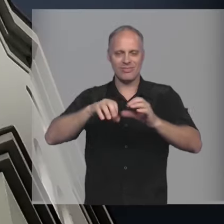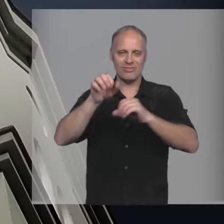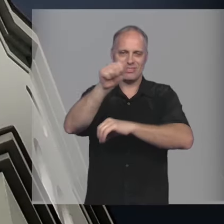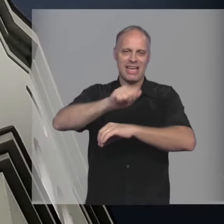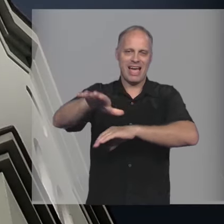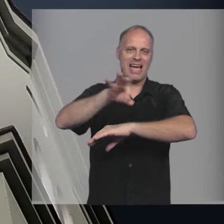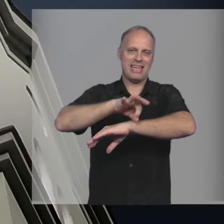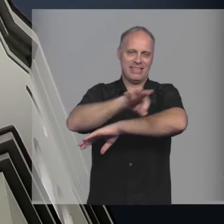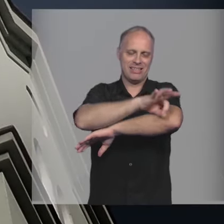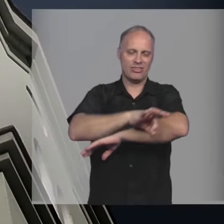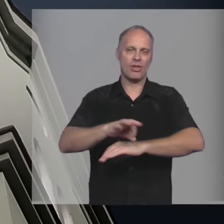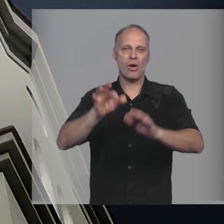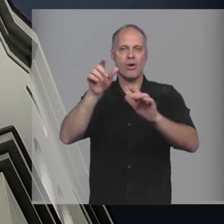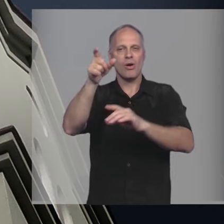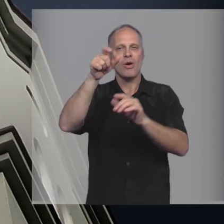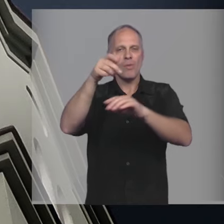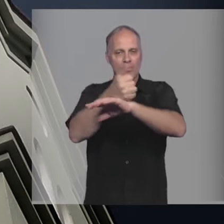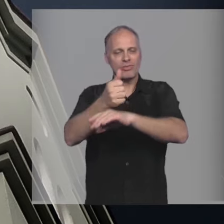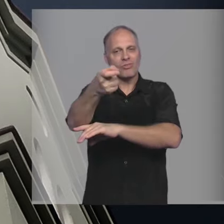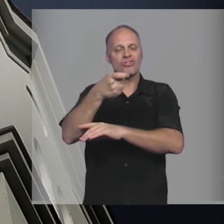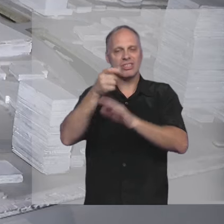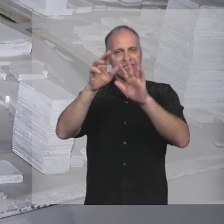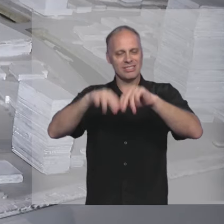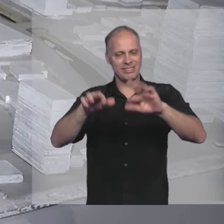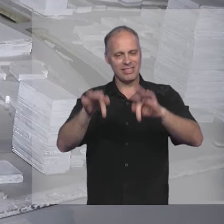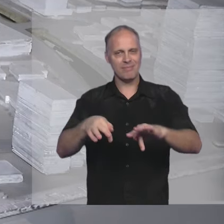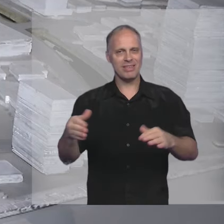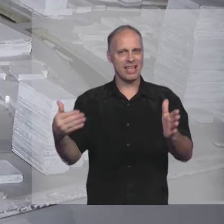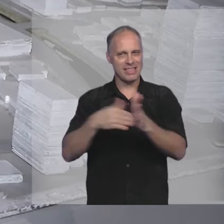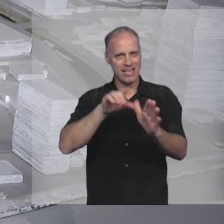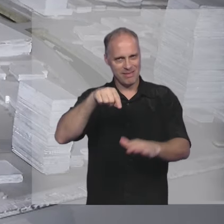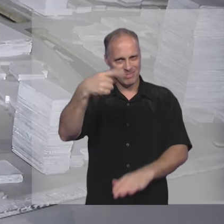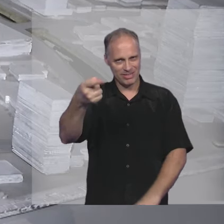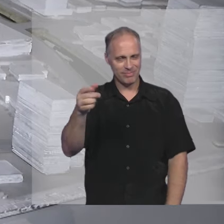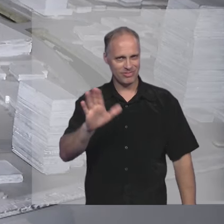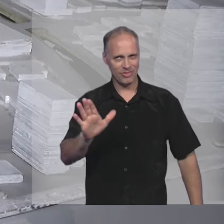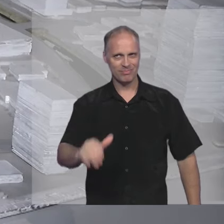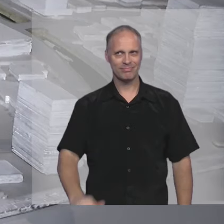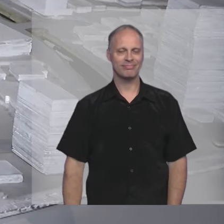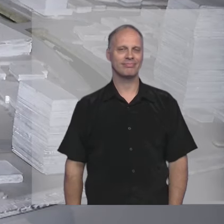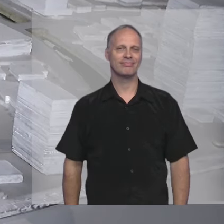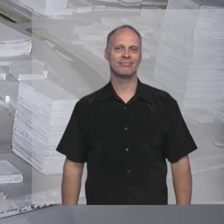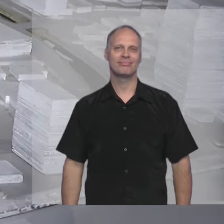dentro dessa área. O Profissão X de hoje fica por aqui. Até a próxima. Tchau, tchau.